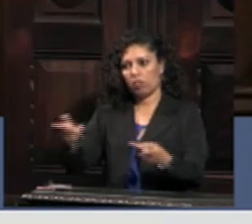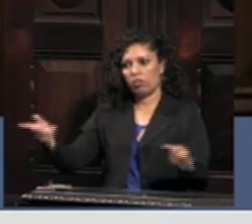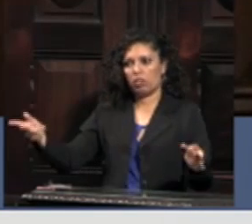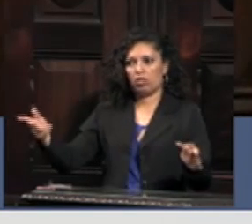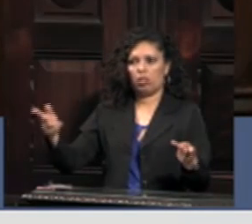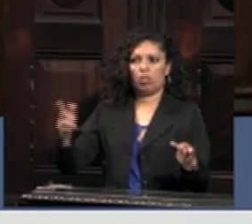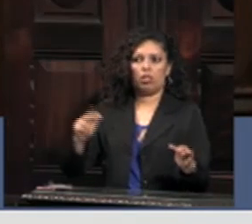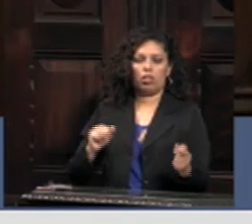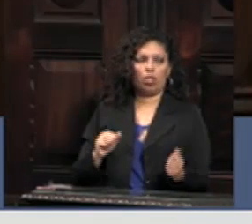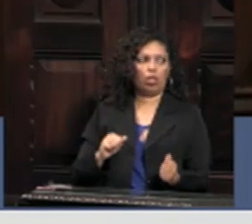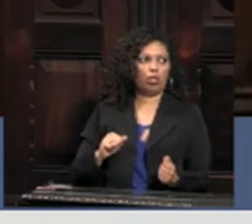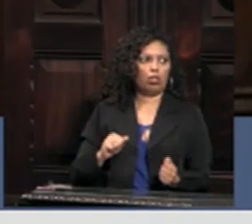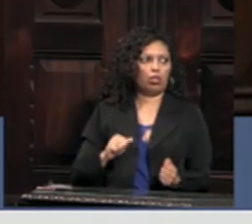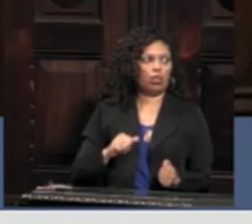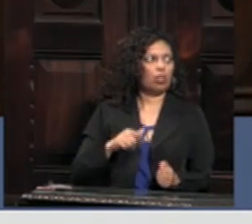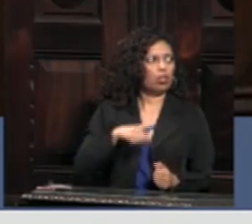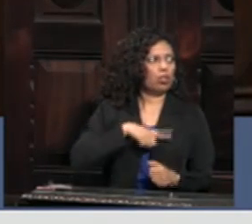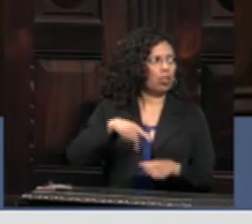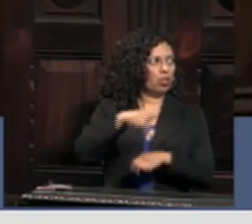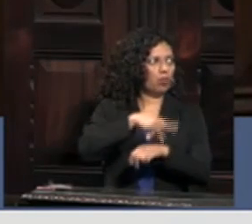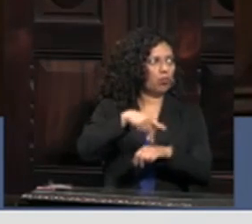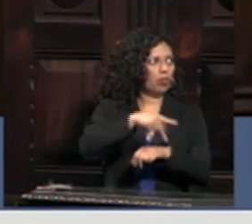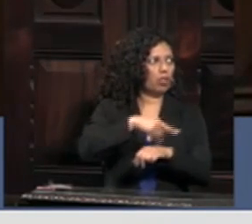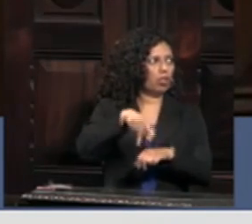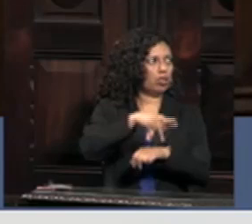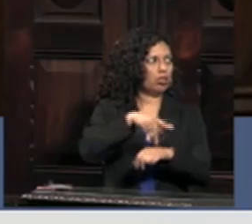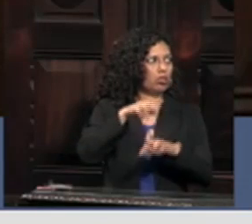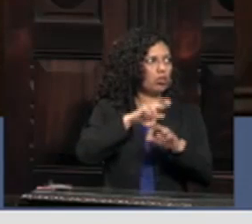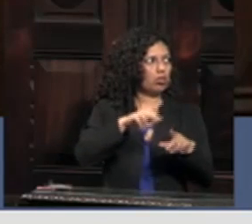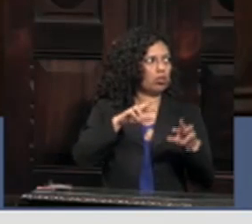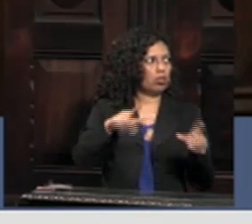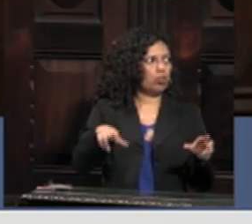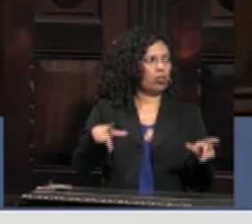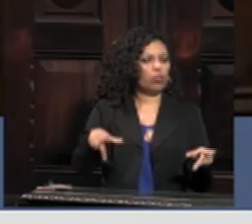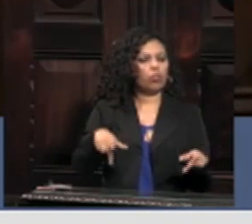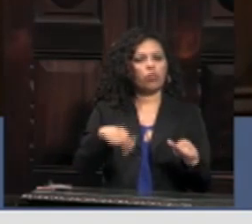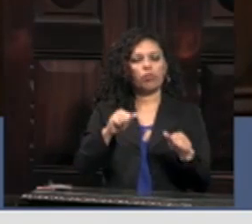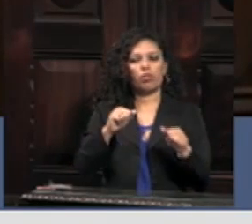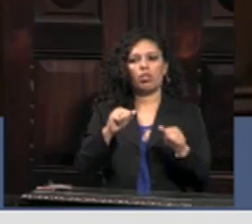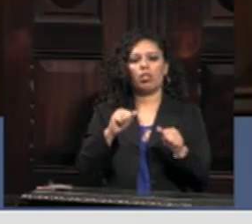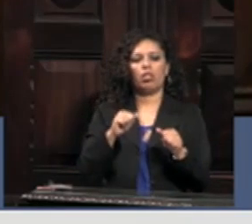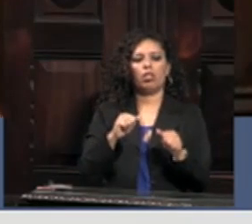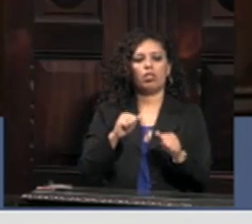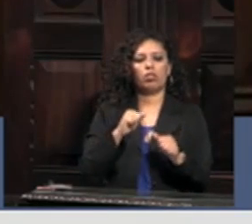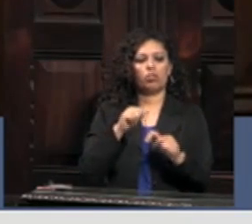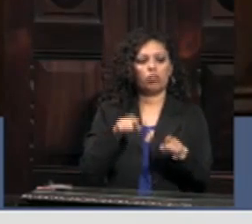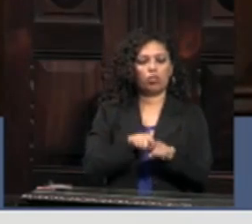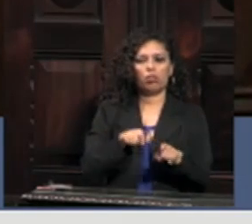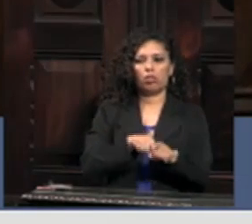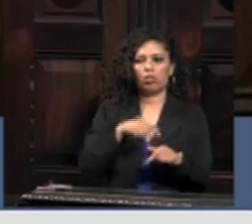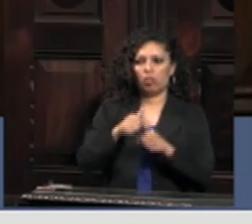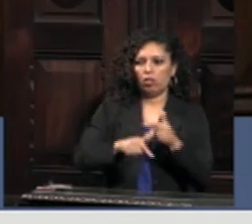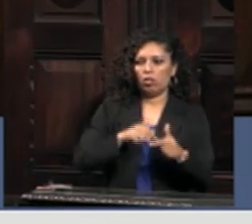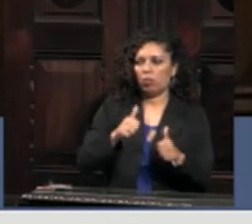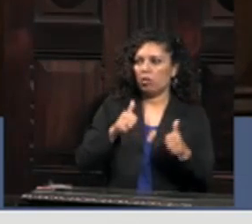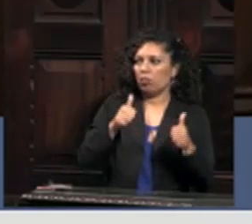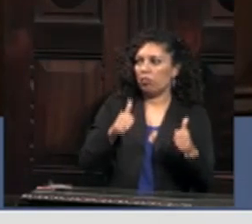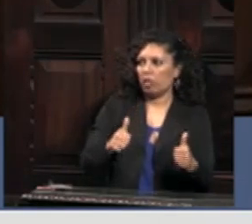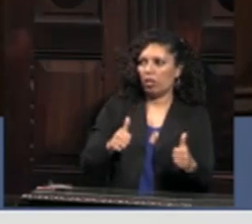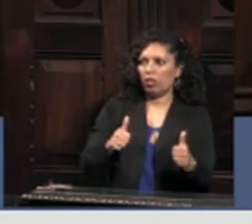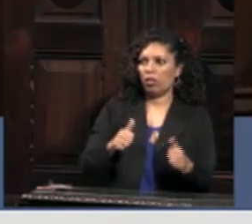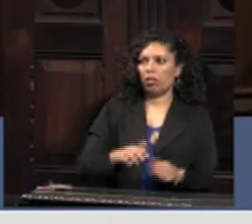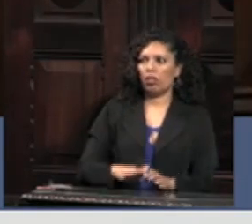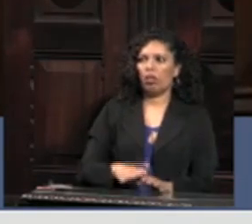Comprovadamente, outros países já adotam e aqui no Brasil, outros estados já adotam. O que